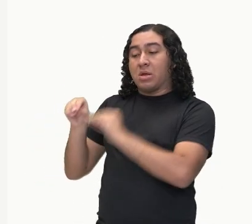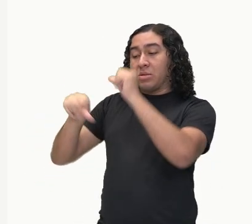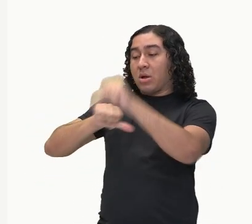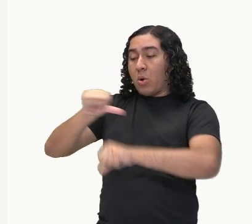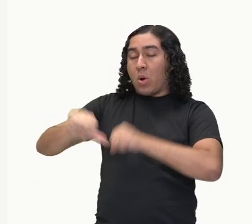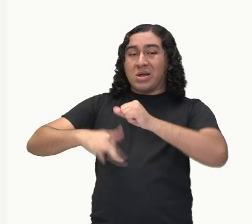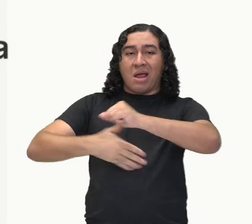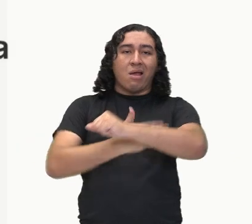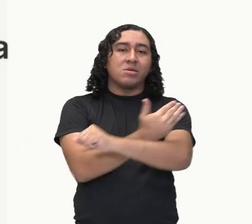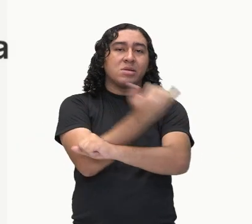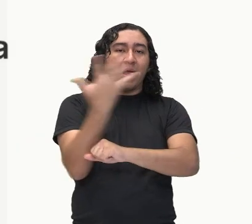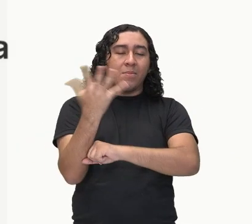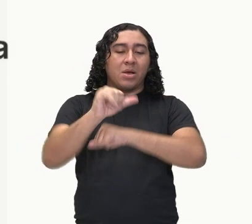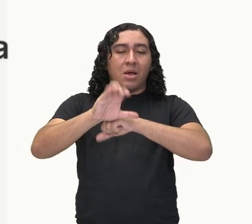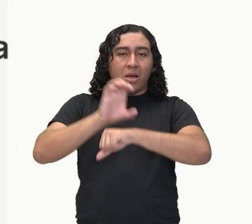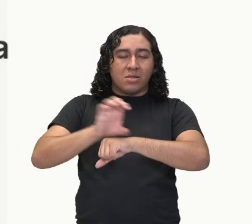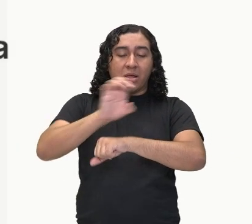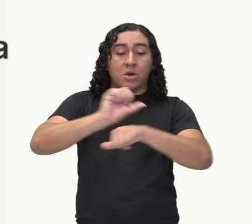local, quando se